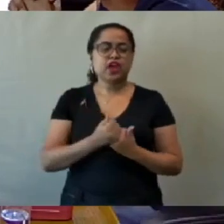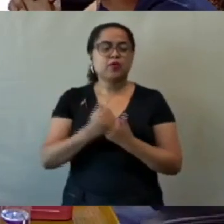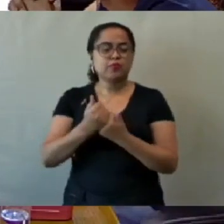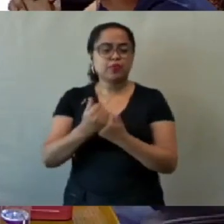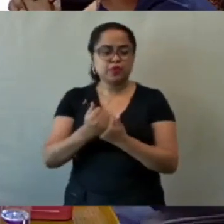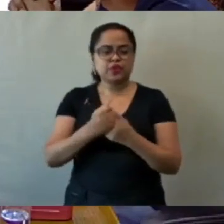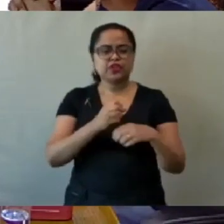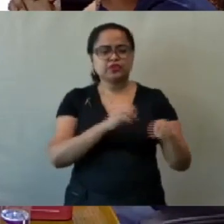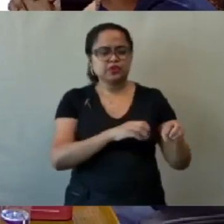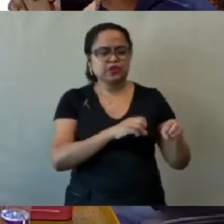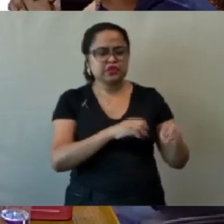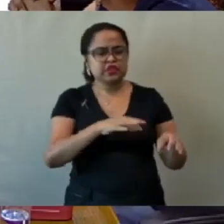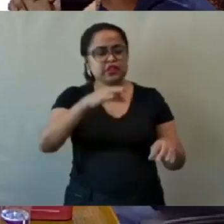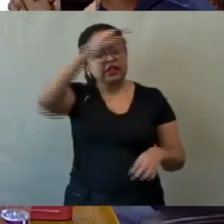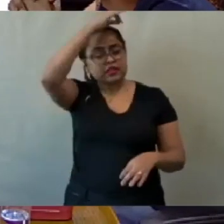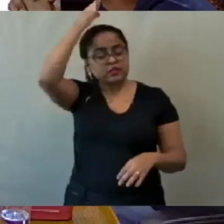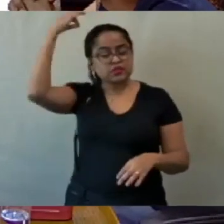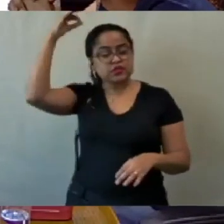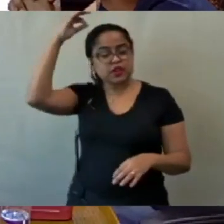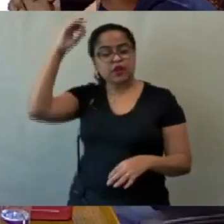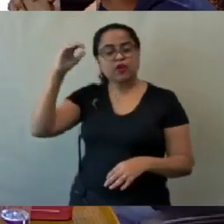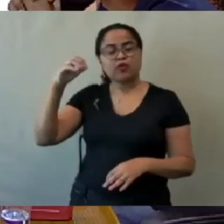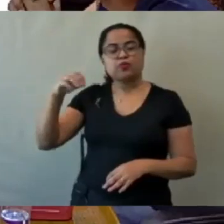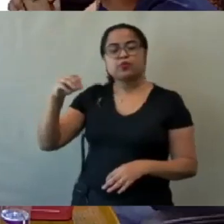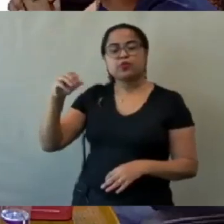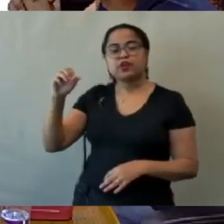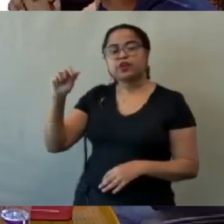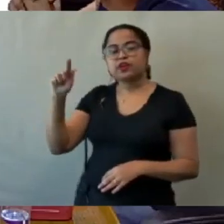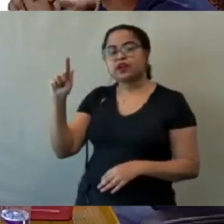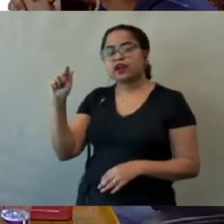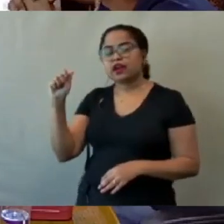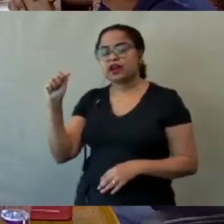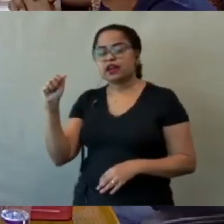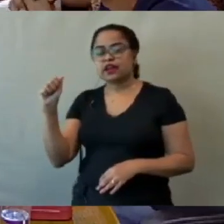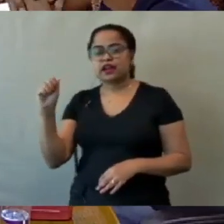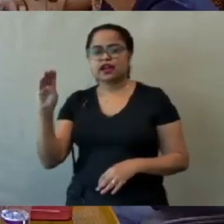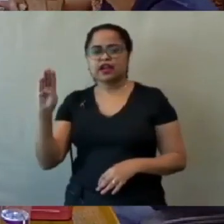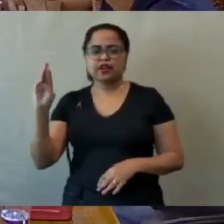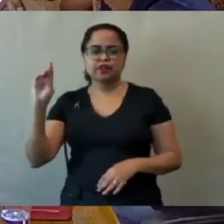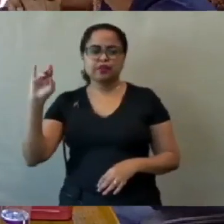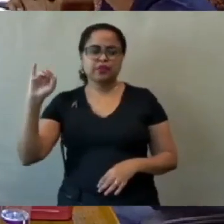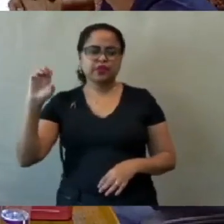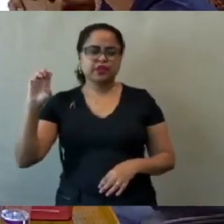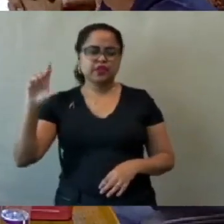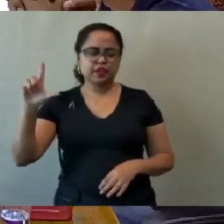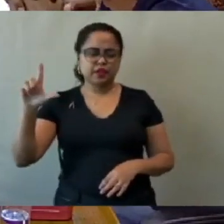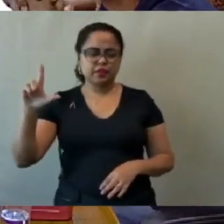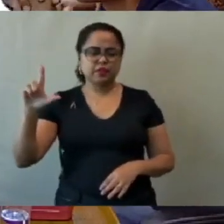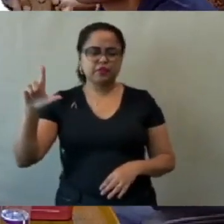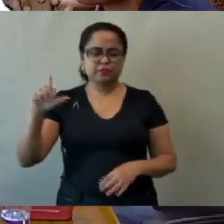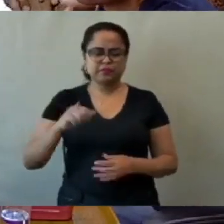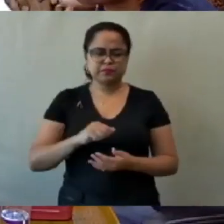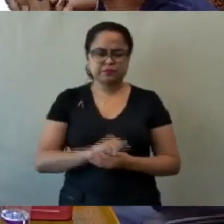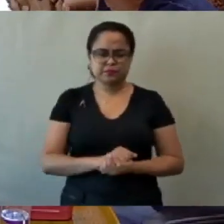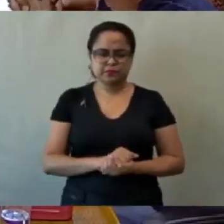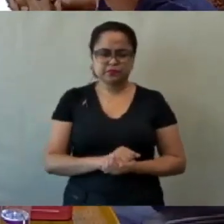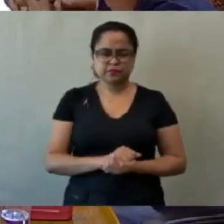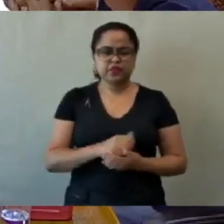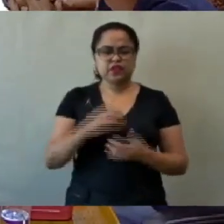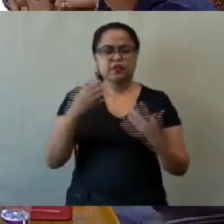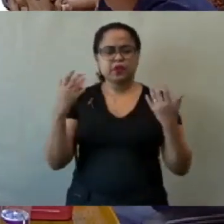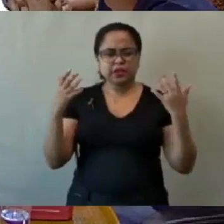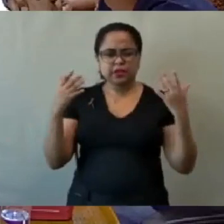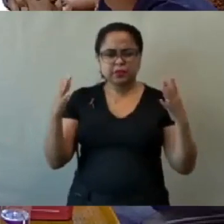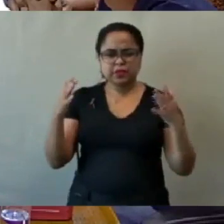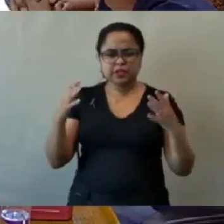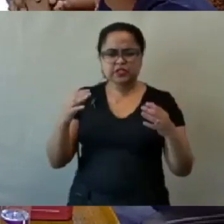São Gabriel, da região nordeste de Belo Horizonte. Parabéns, viu, Maria do Carmo? Gente, eu vou pedir licença, a Isa vai